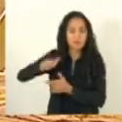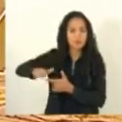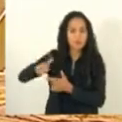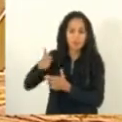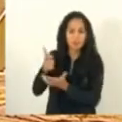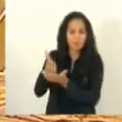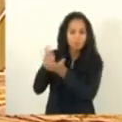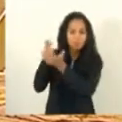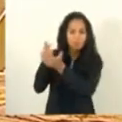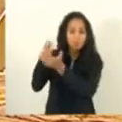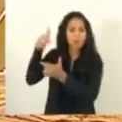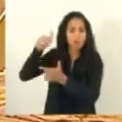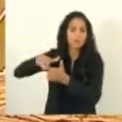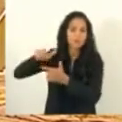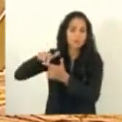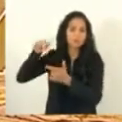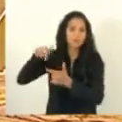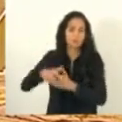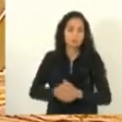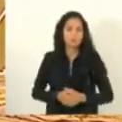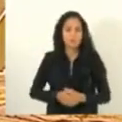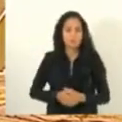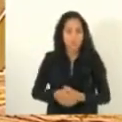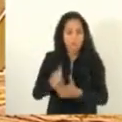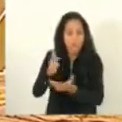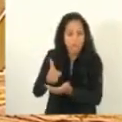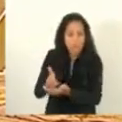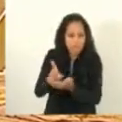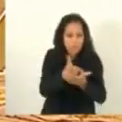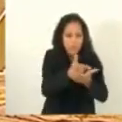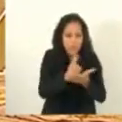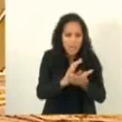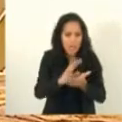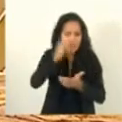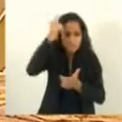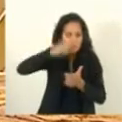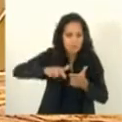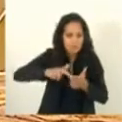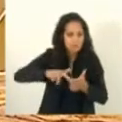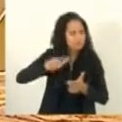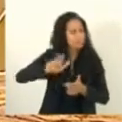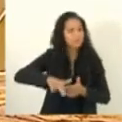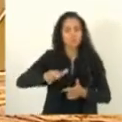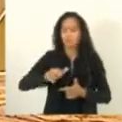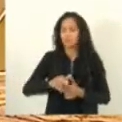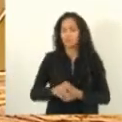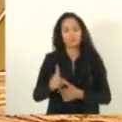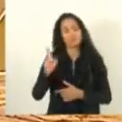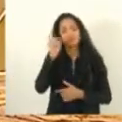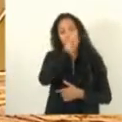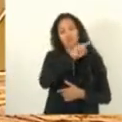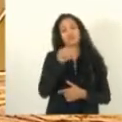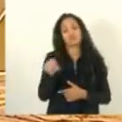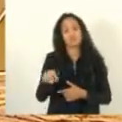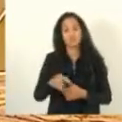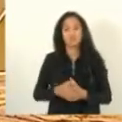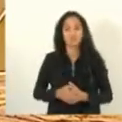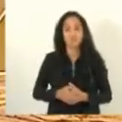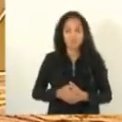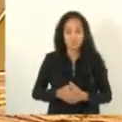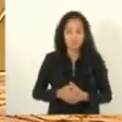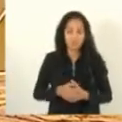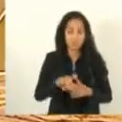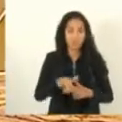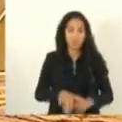Dificilmente armas resolvem problemas. E é por isso que